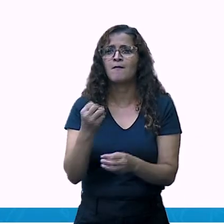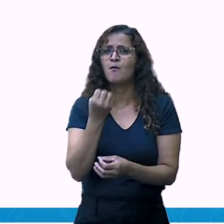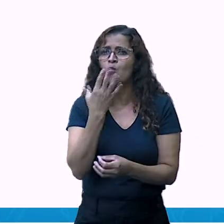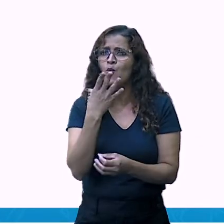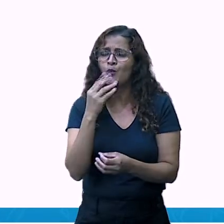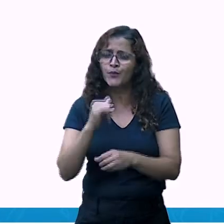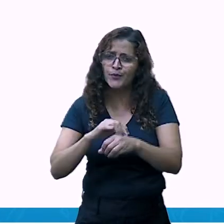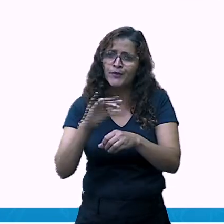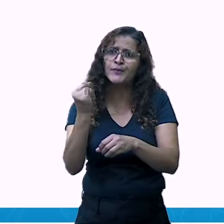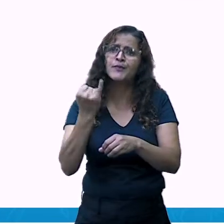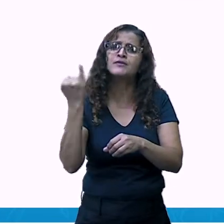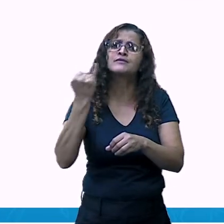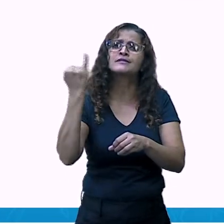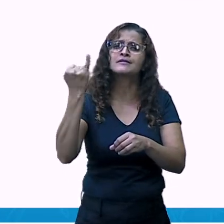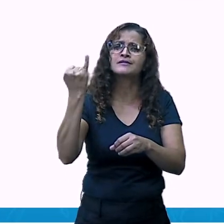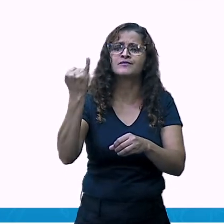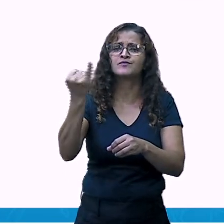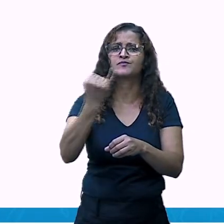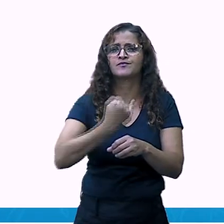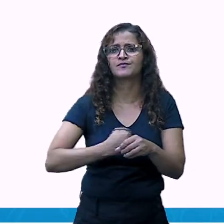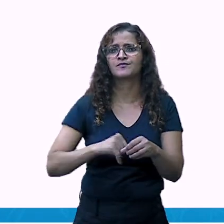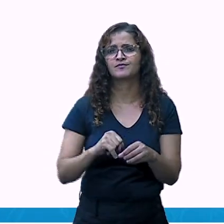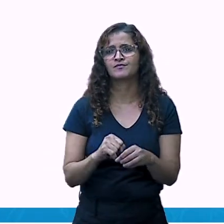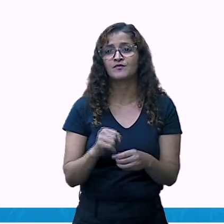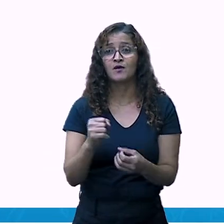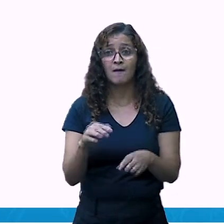a realização dos